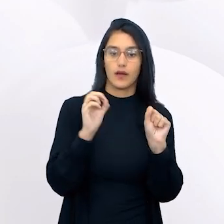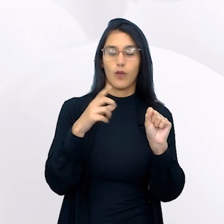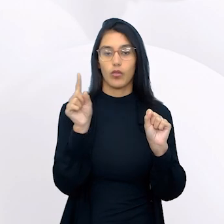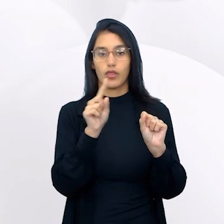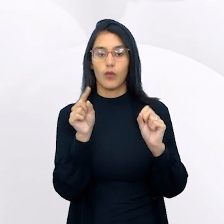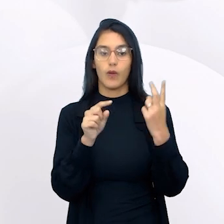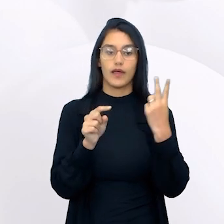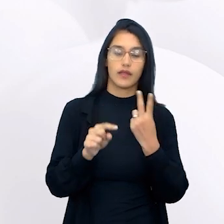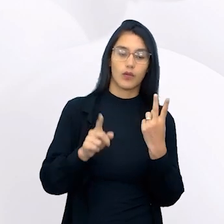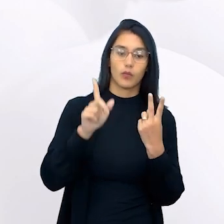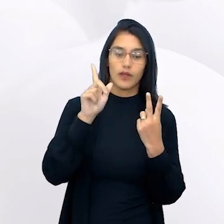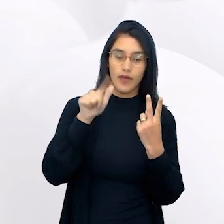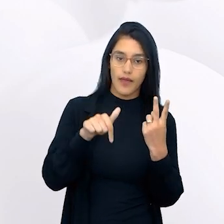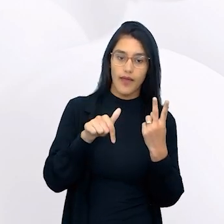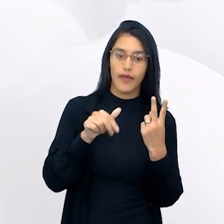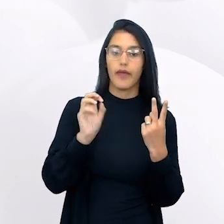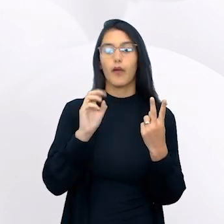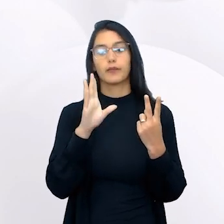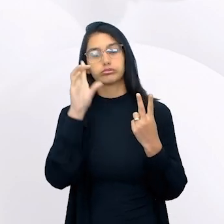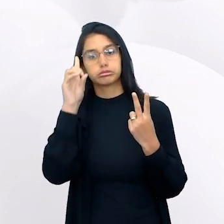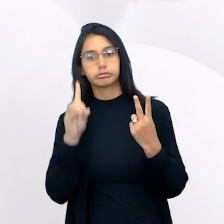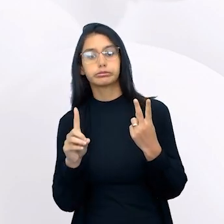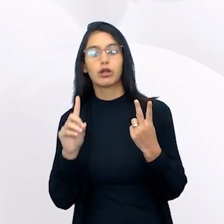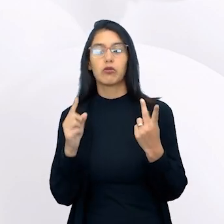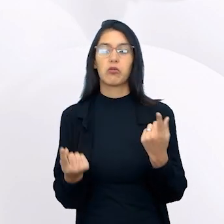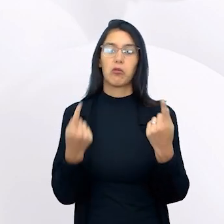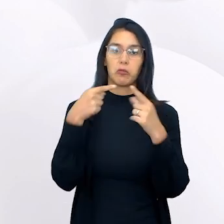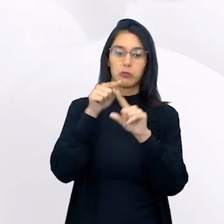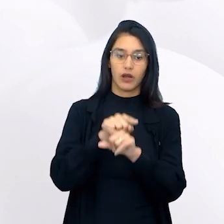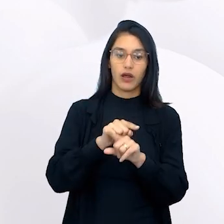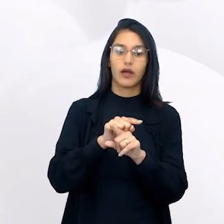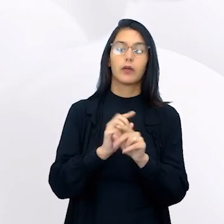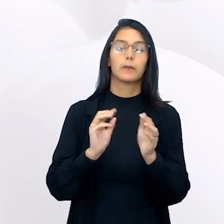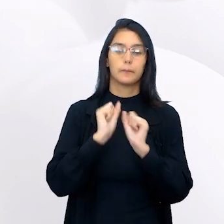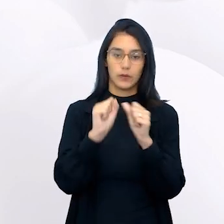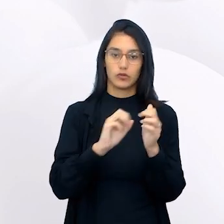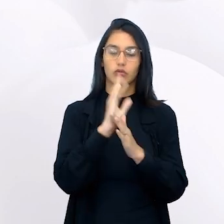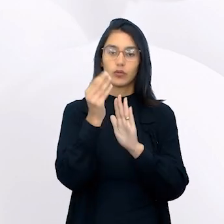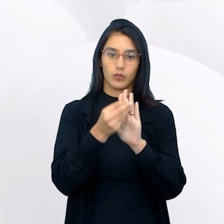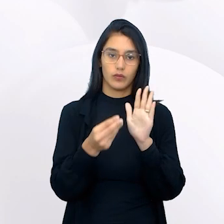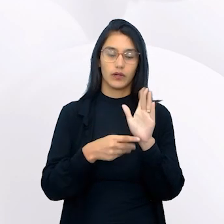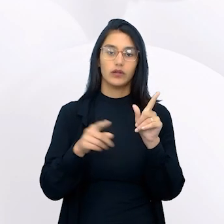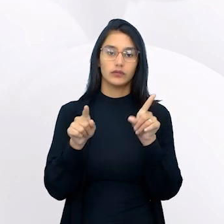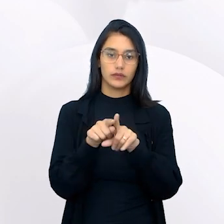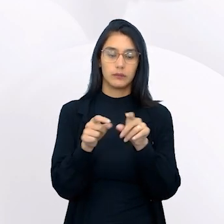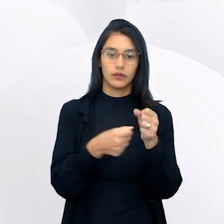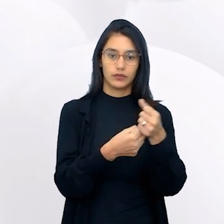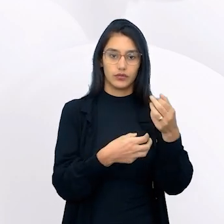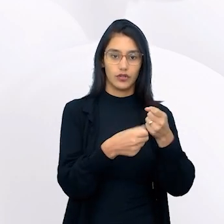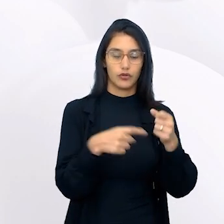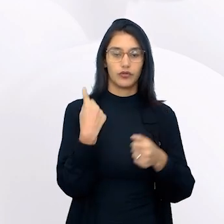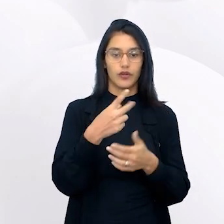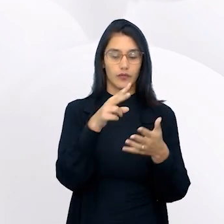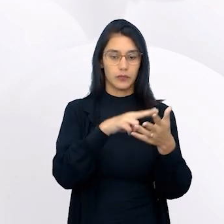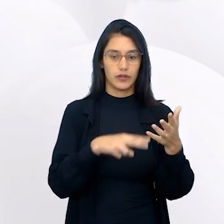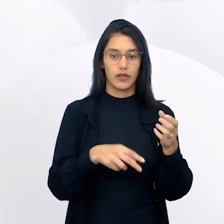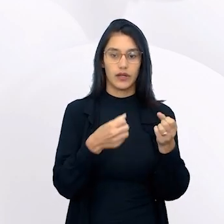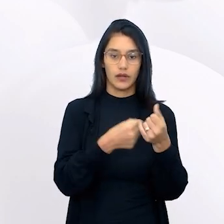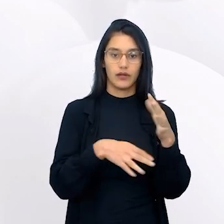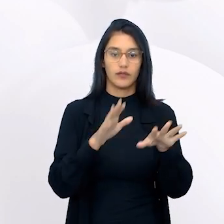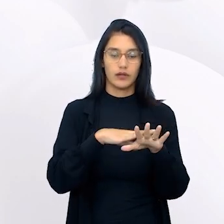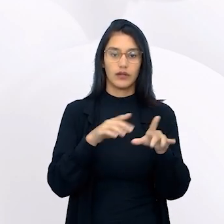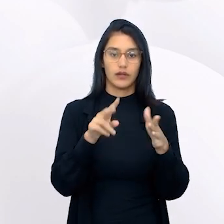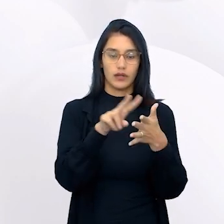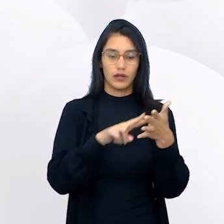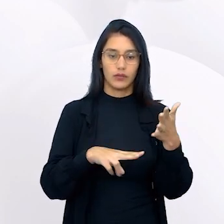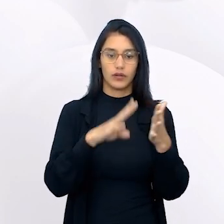se a segunda é diretamente ou inversamente proporcionais, podem colocando aí no chat que a gente vai lendo. Eu vou fazer a